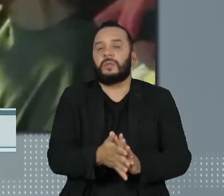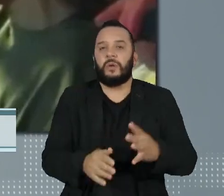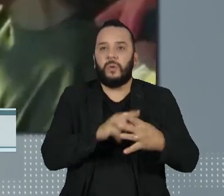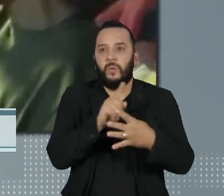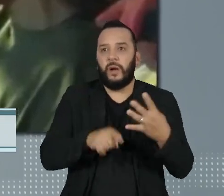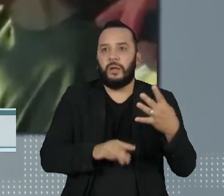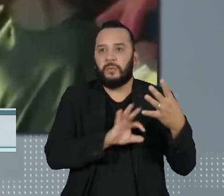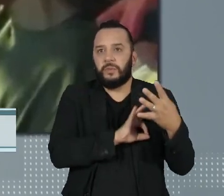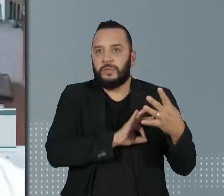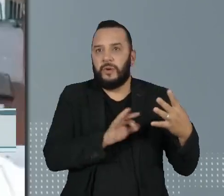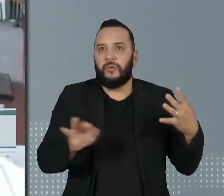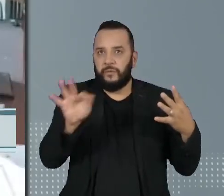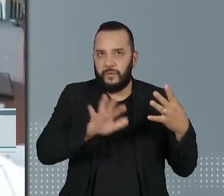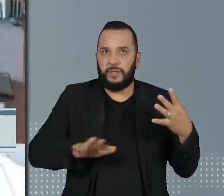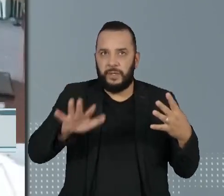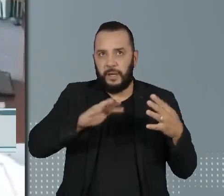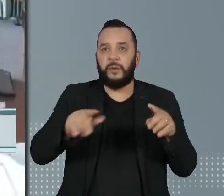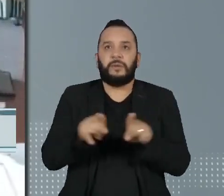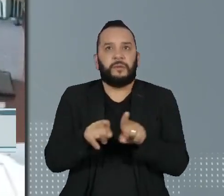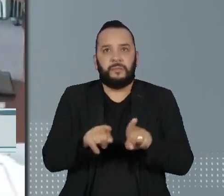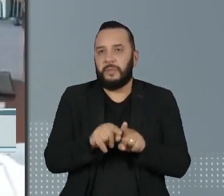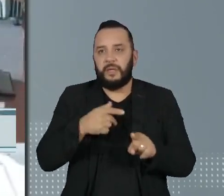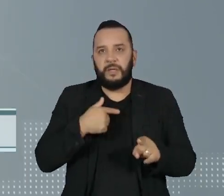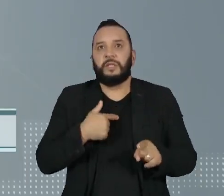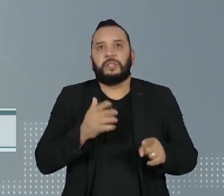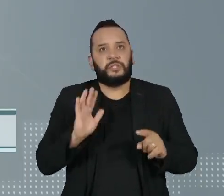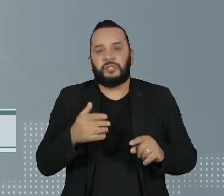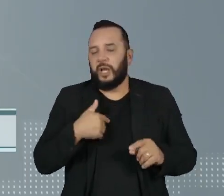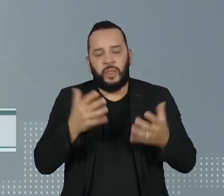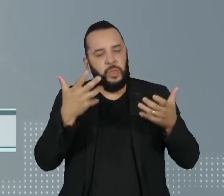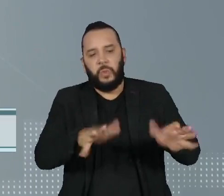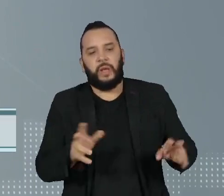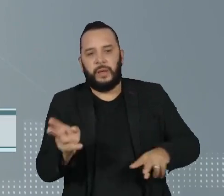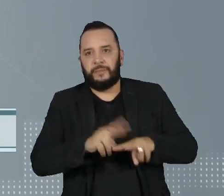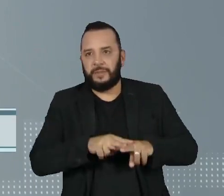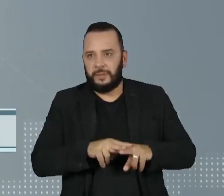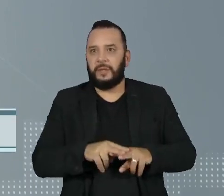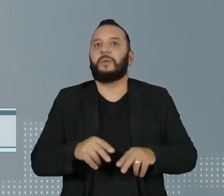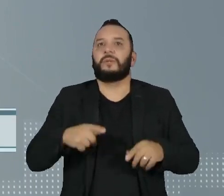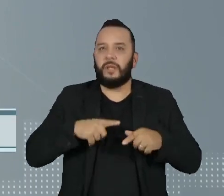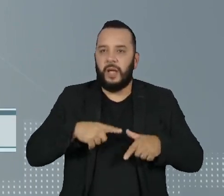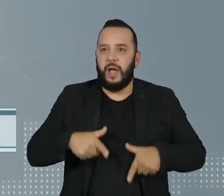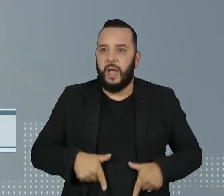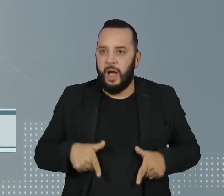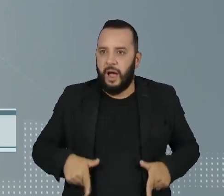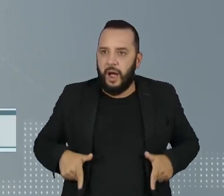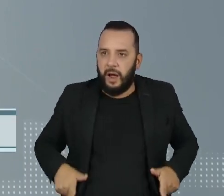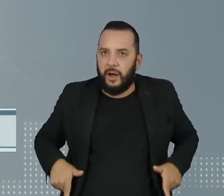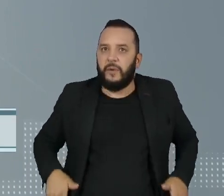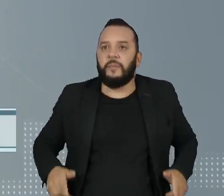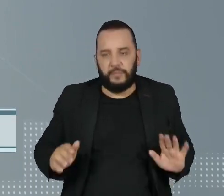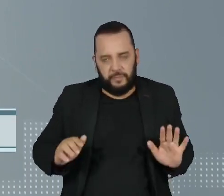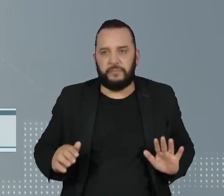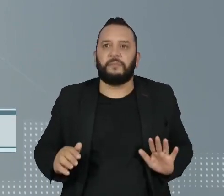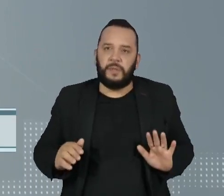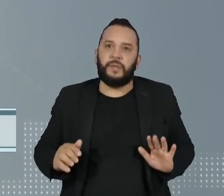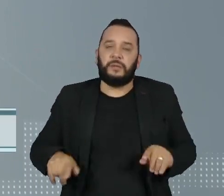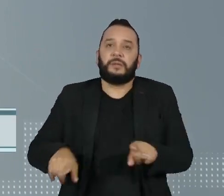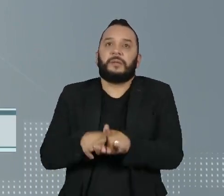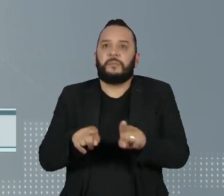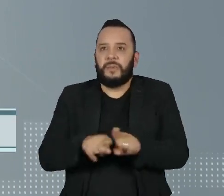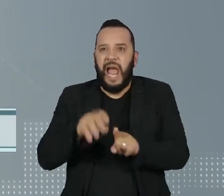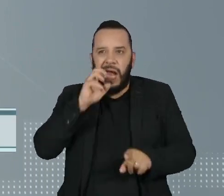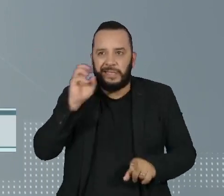quatro federais resistência à prisão posse regular de arma de fogo de uso restrito e de artefato